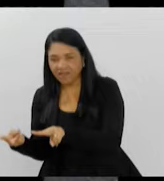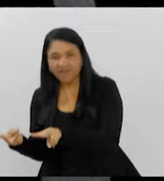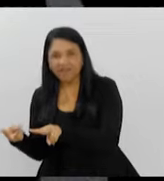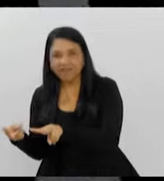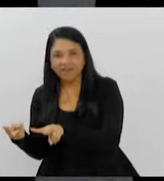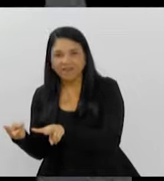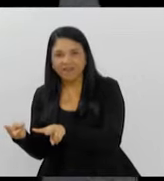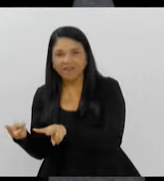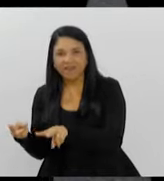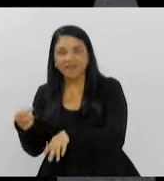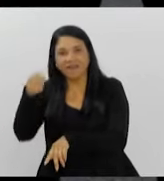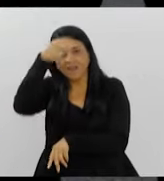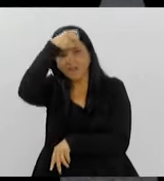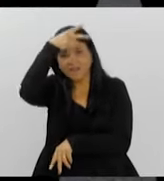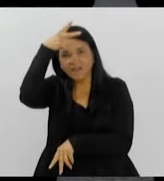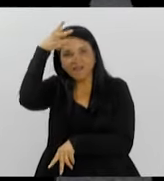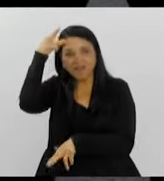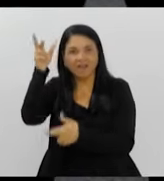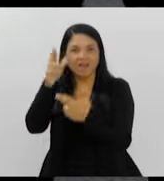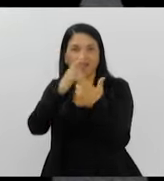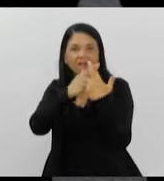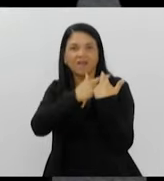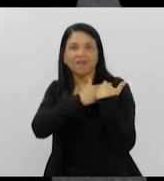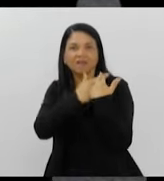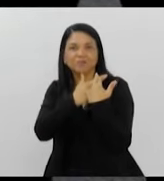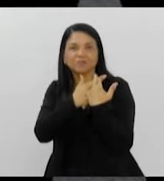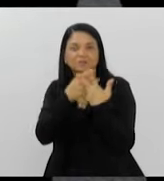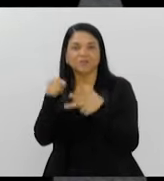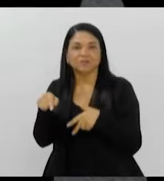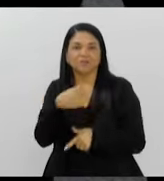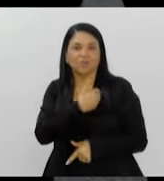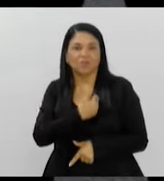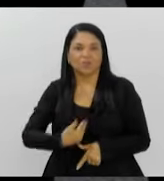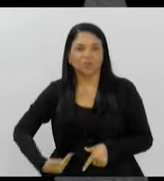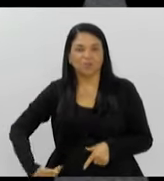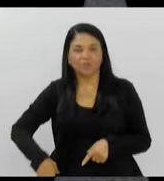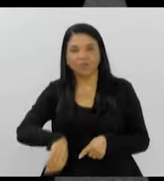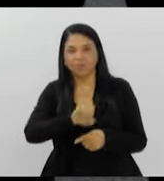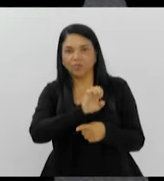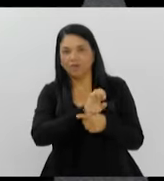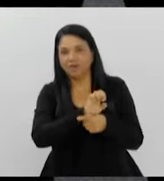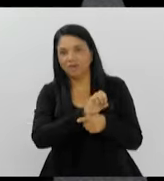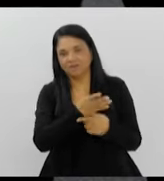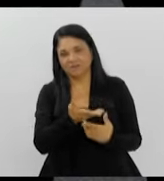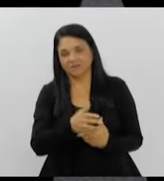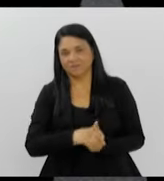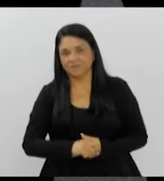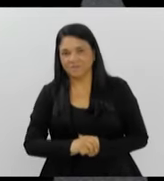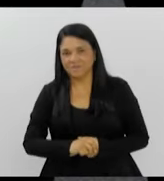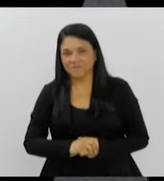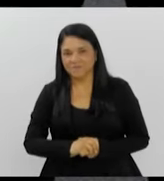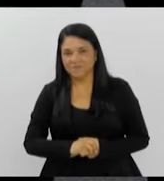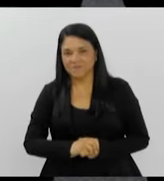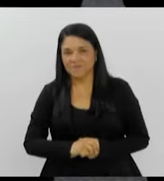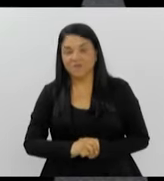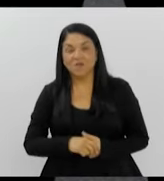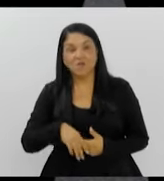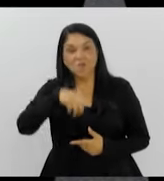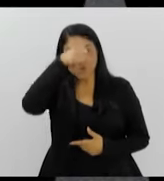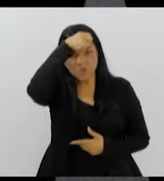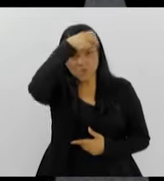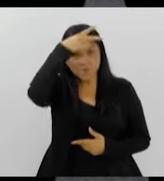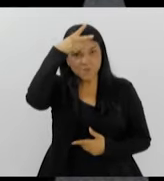para Municipalidade uma prerrogativa que constitucionalmente não é sua o prefeito